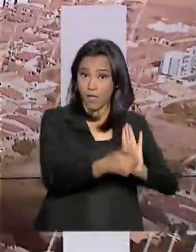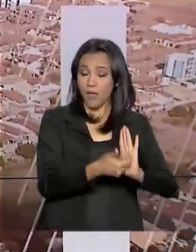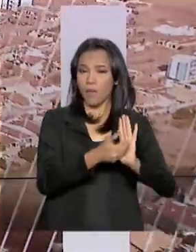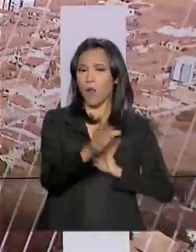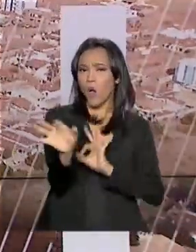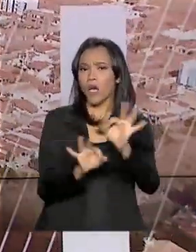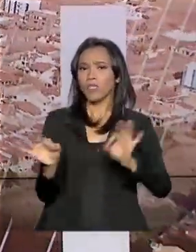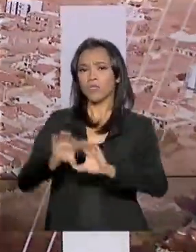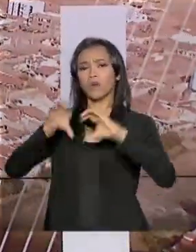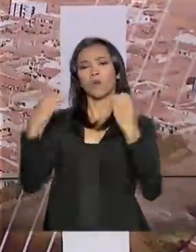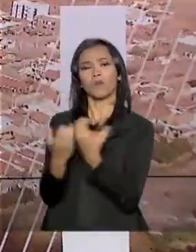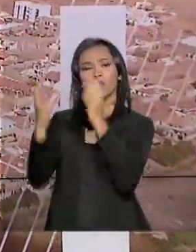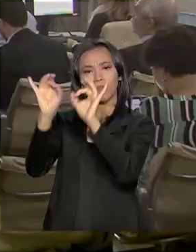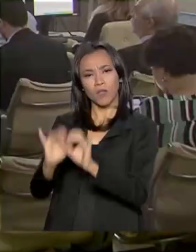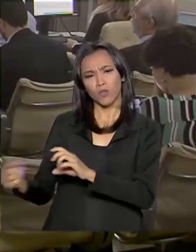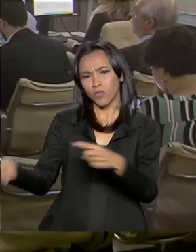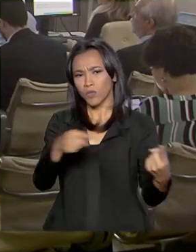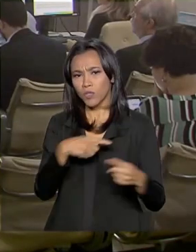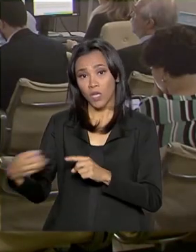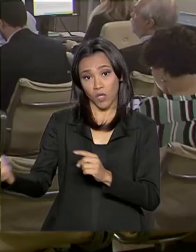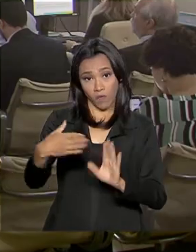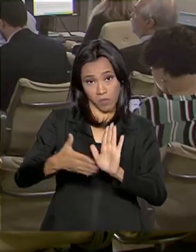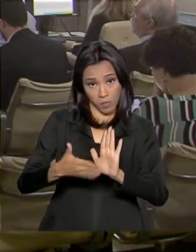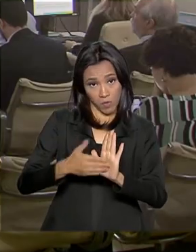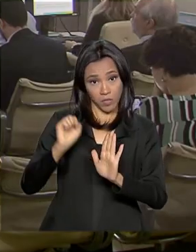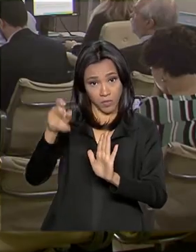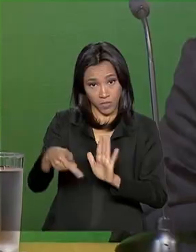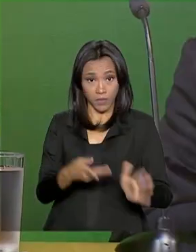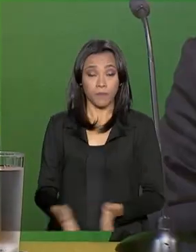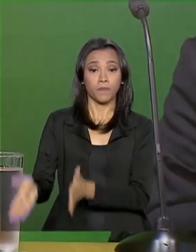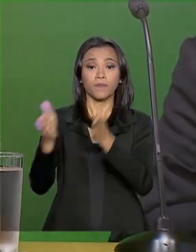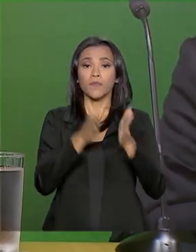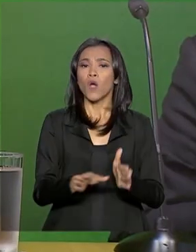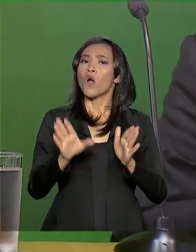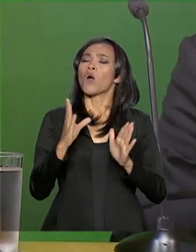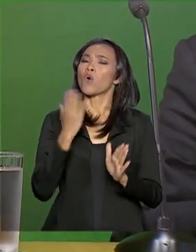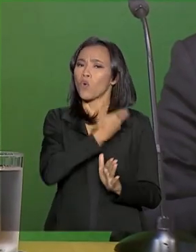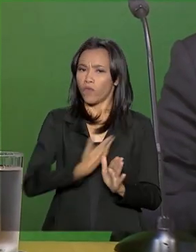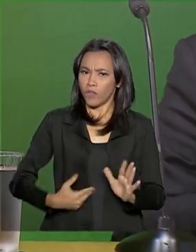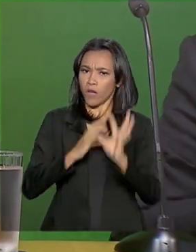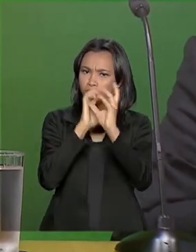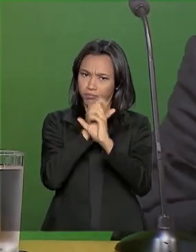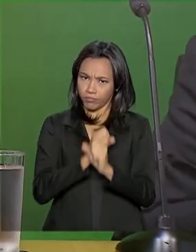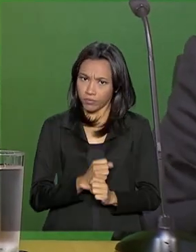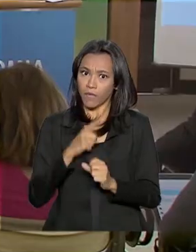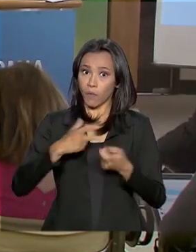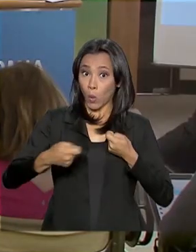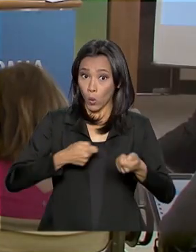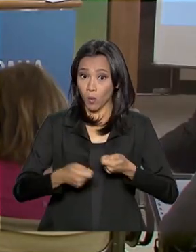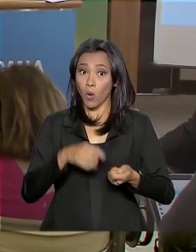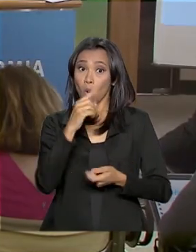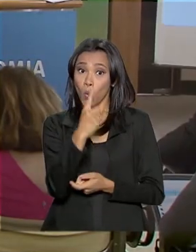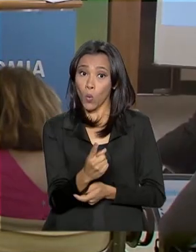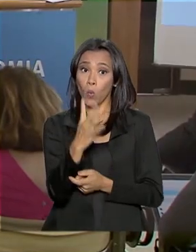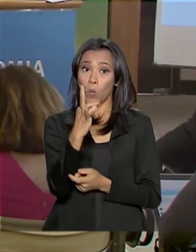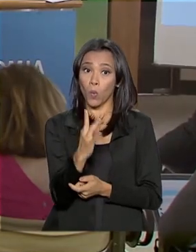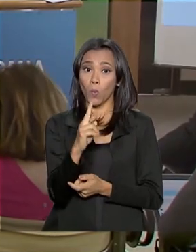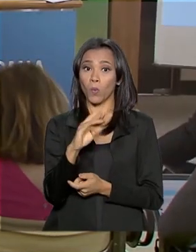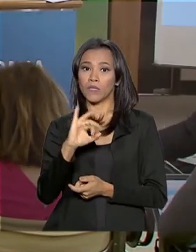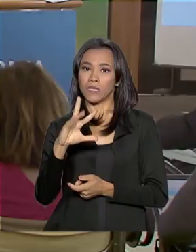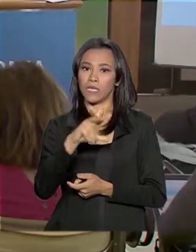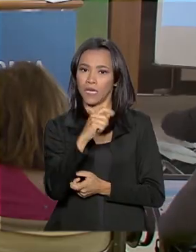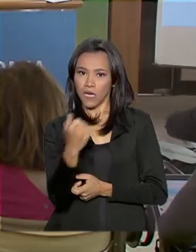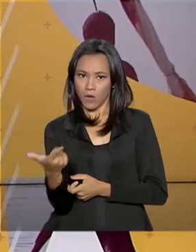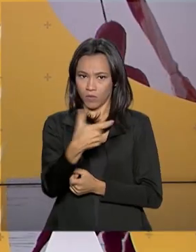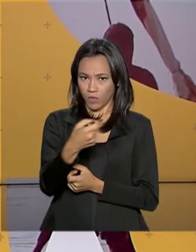discutir a nova previdência governo rebelde cálculos economia com a reforma pode passar de um trilhão e 200 bilhões de reais 1